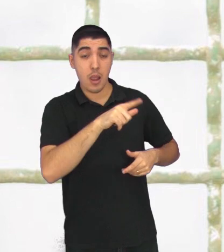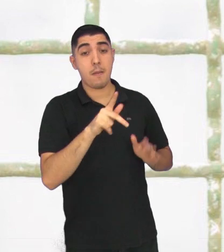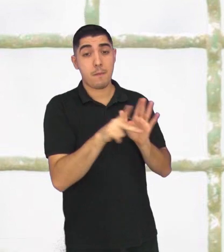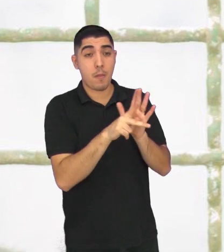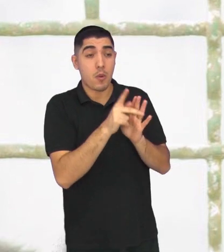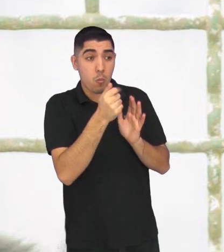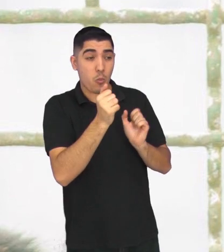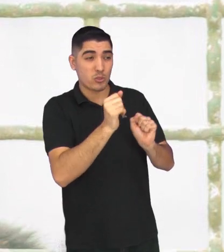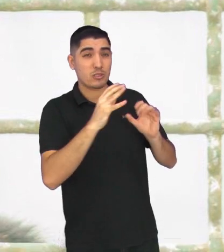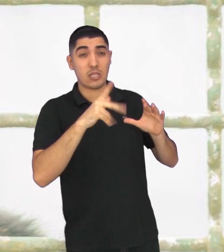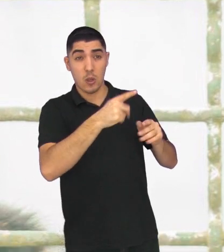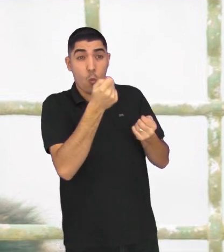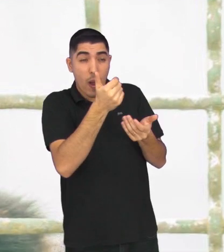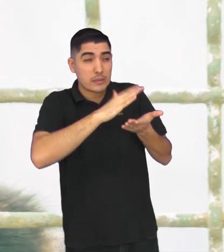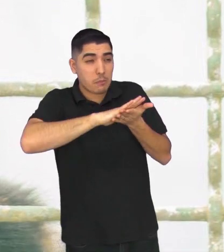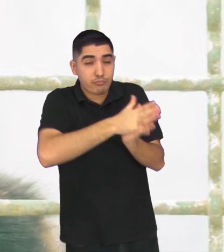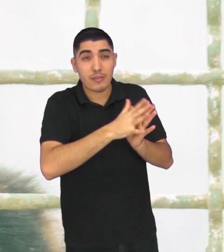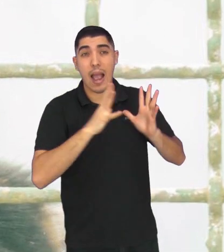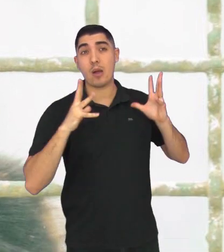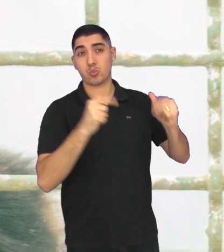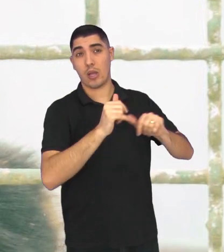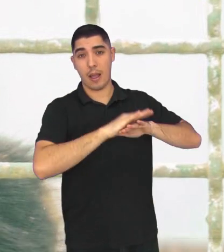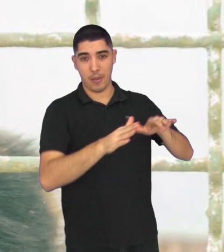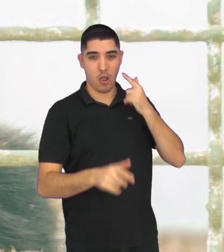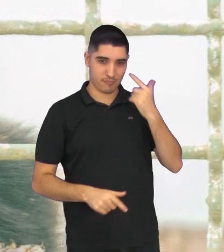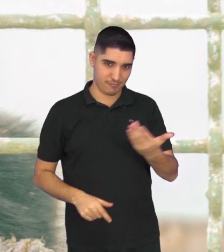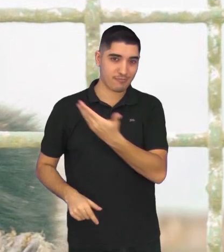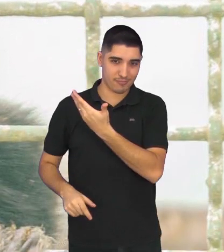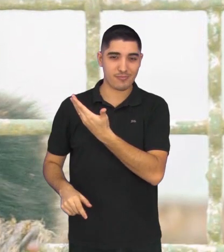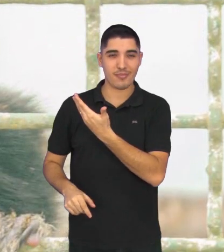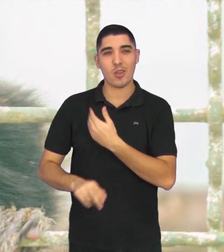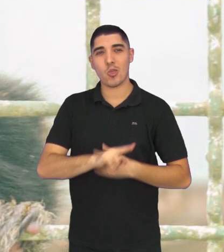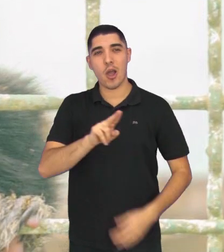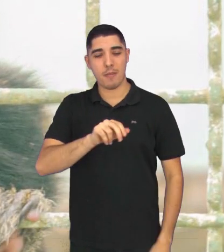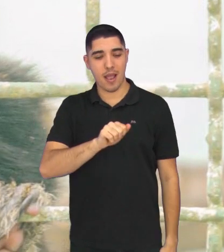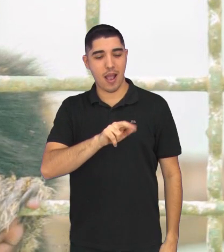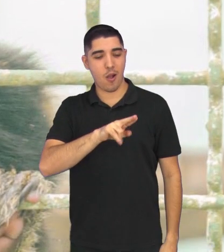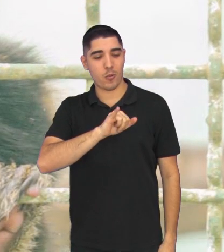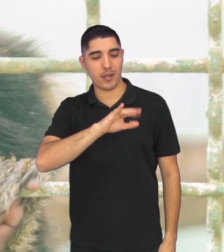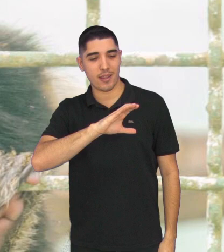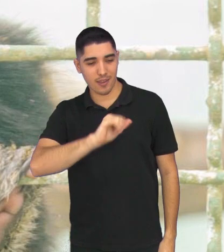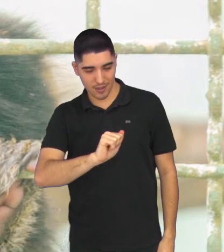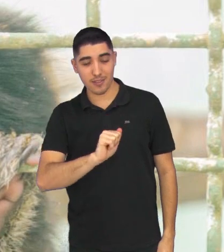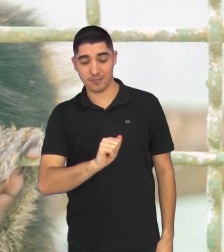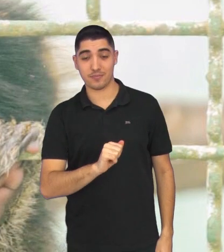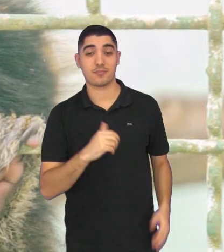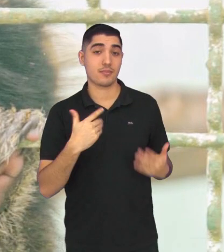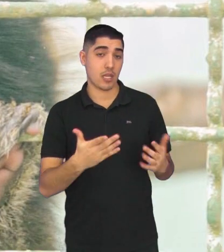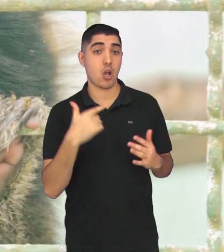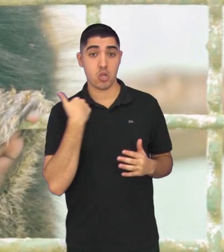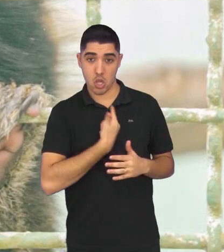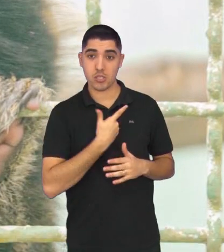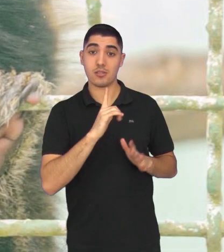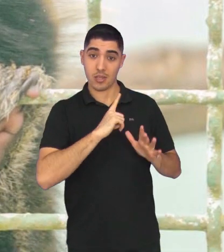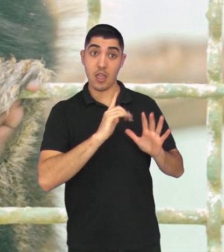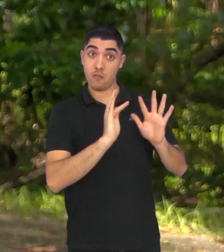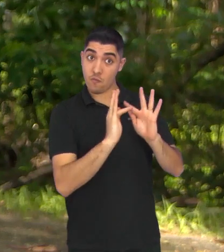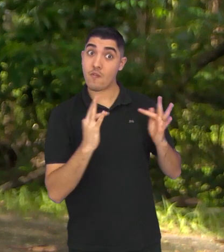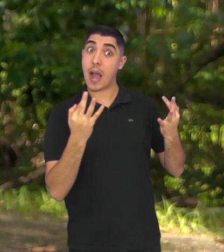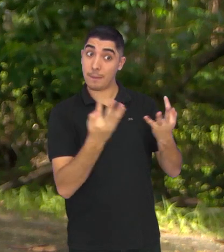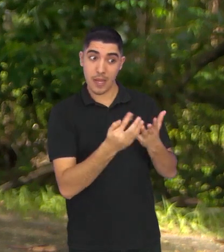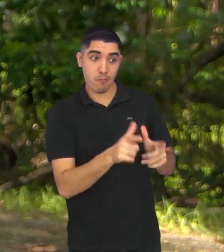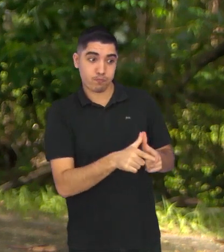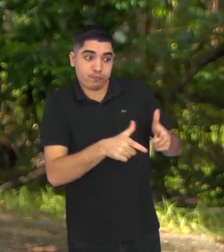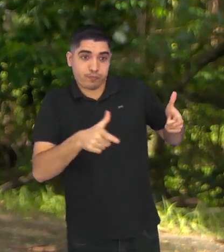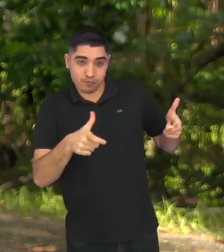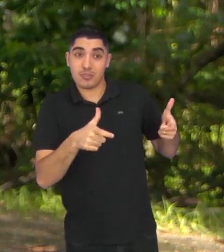de extinção que é o sagui da serra escura, é o nosso aurita, Calitrix aurita. E a gente tem uma família